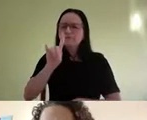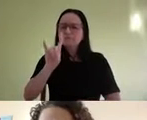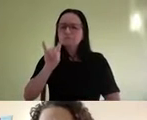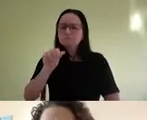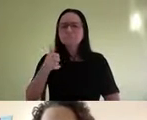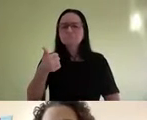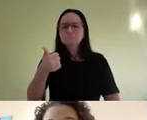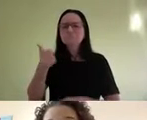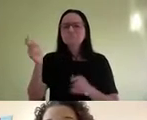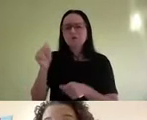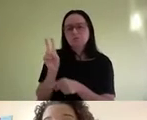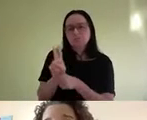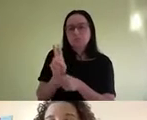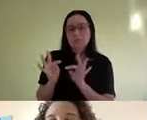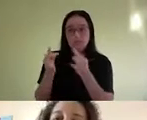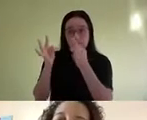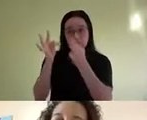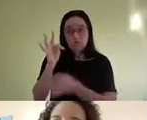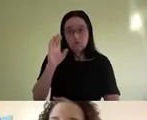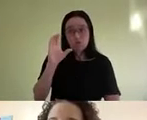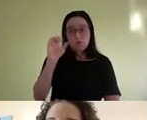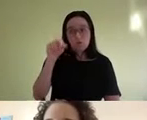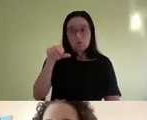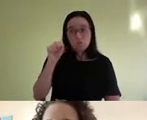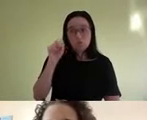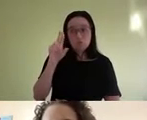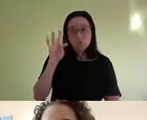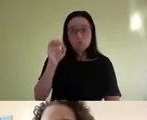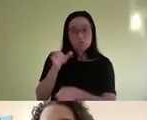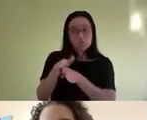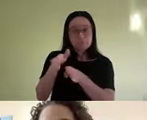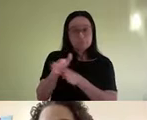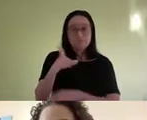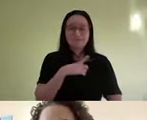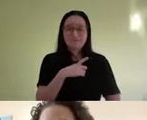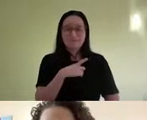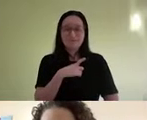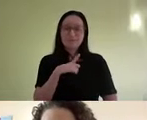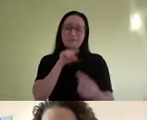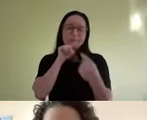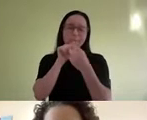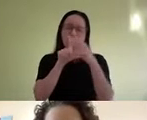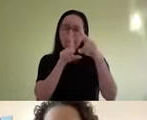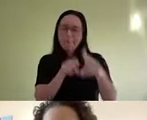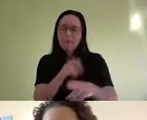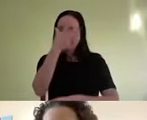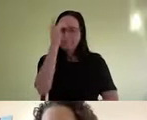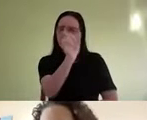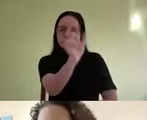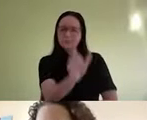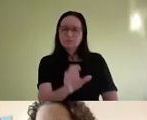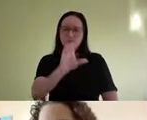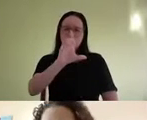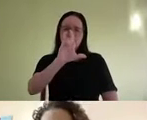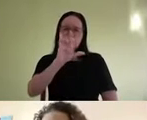tecnologia, né, eu também tenho que saber falar a língua do cliente, então, eu esqueço de passar o